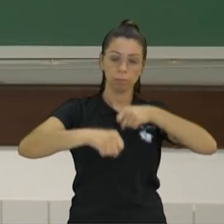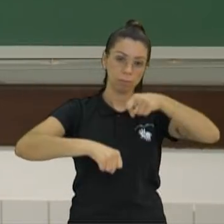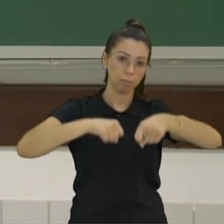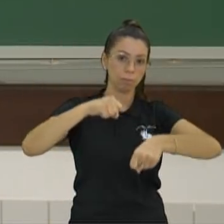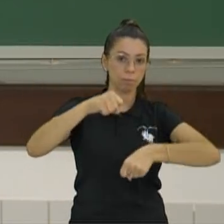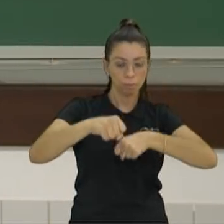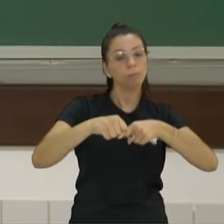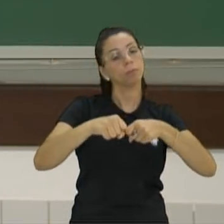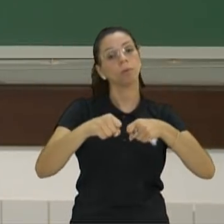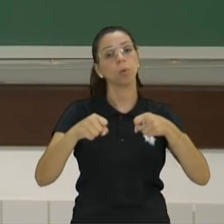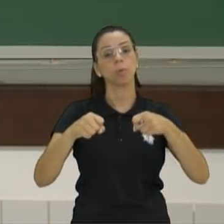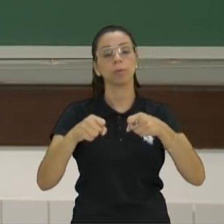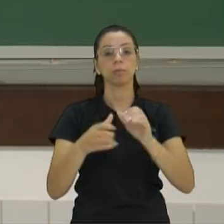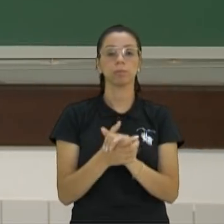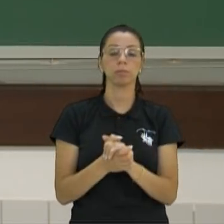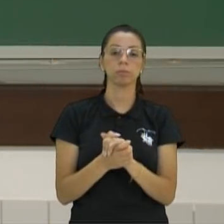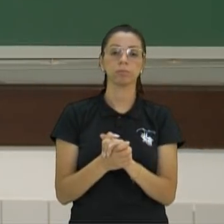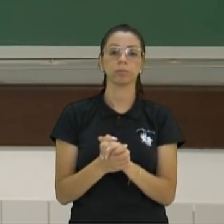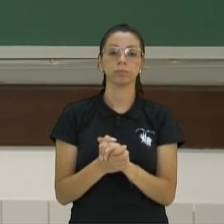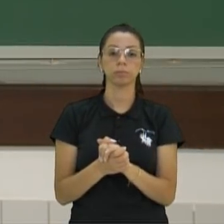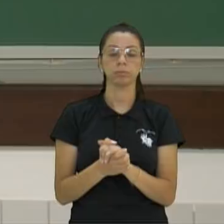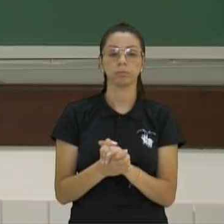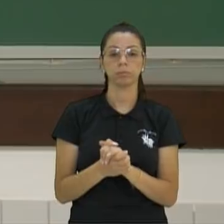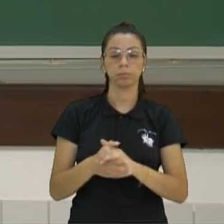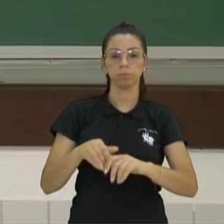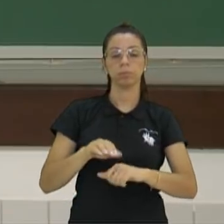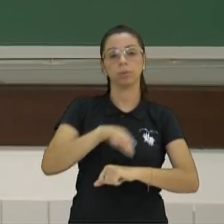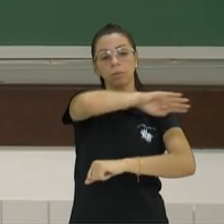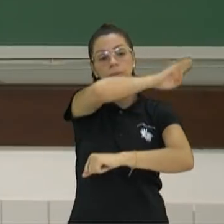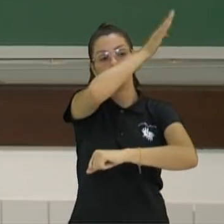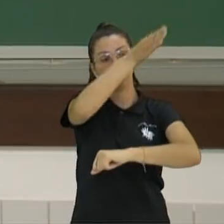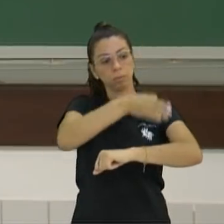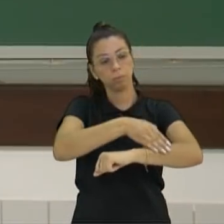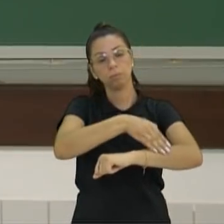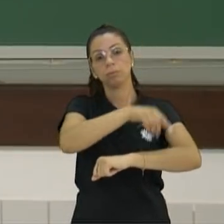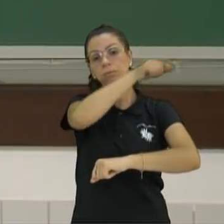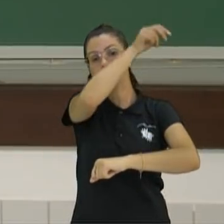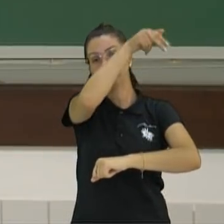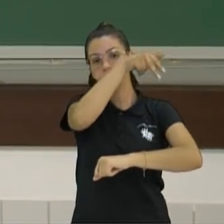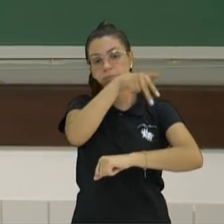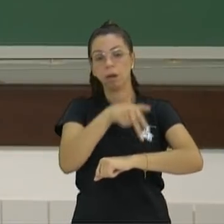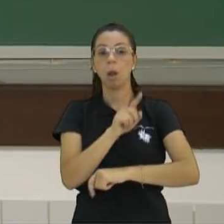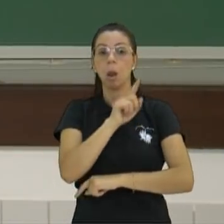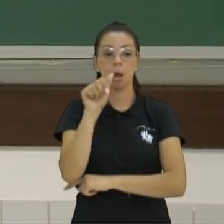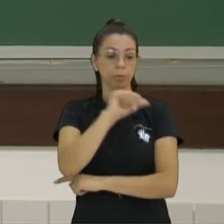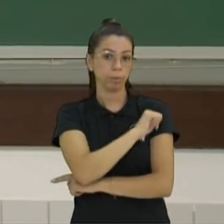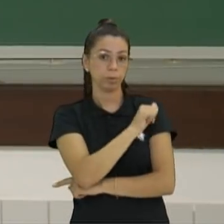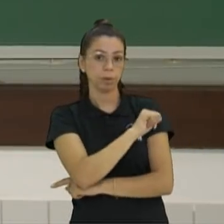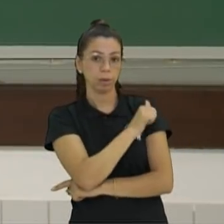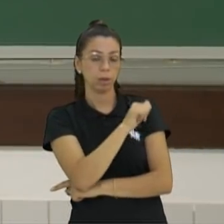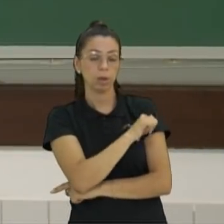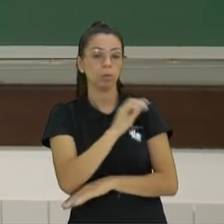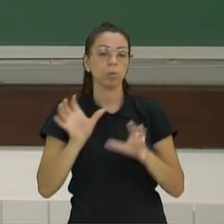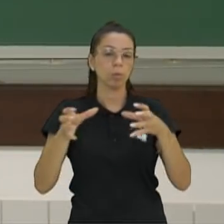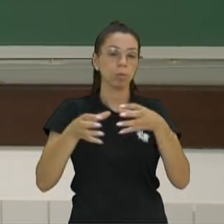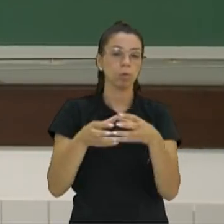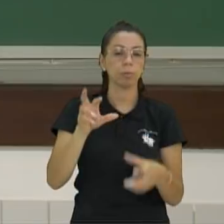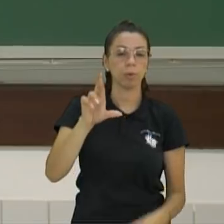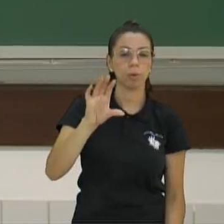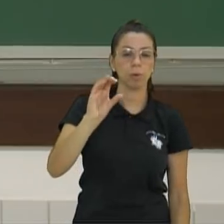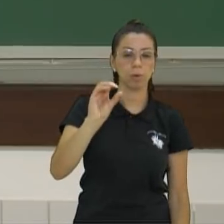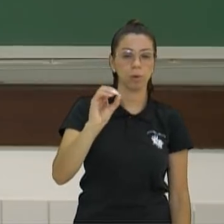downhill, onde os ciclistas desceram pelo morro na comunidade da Rocinha, no Rio de Janeiro,